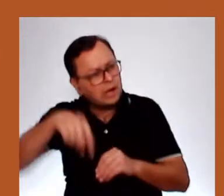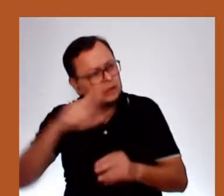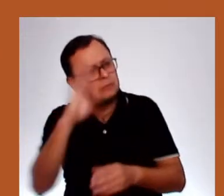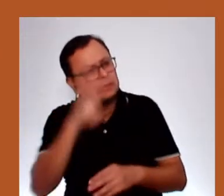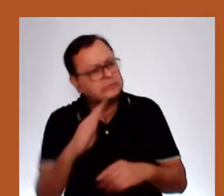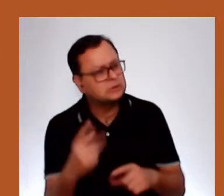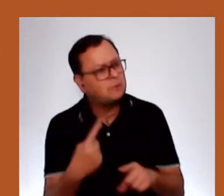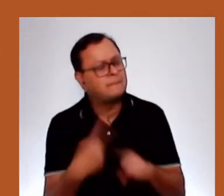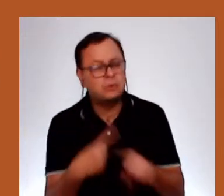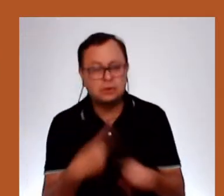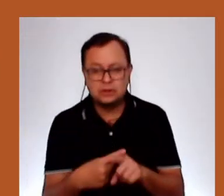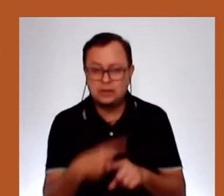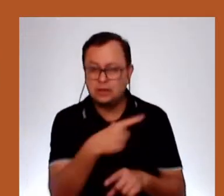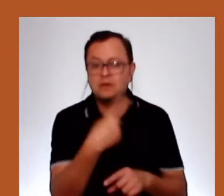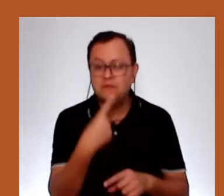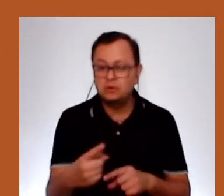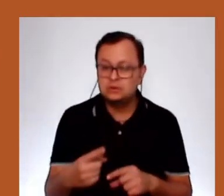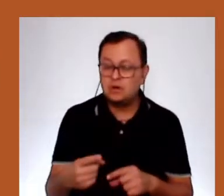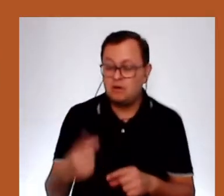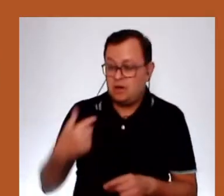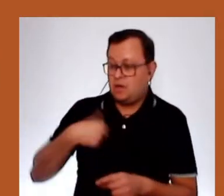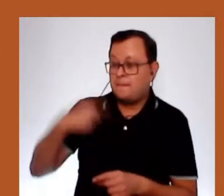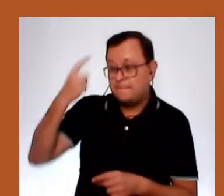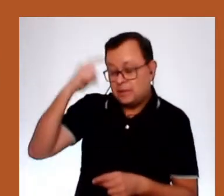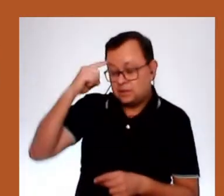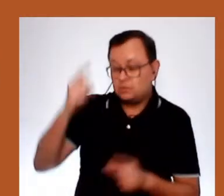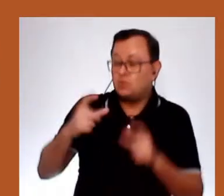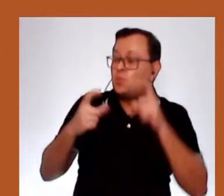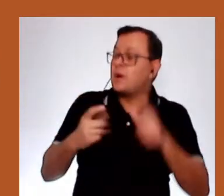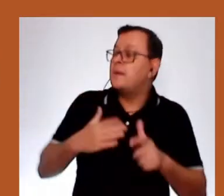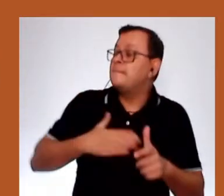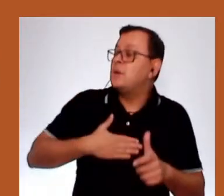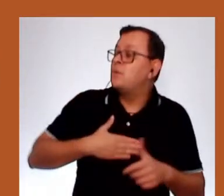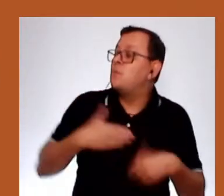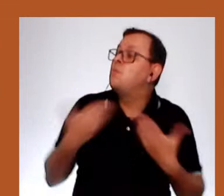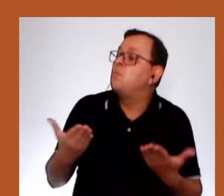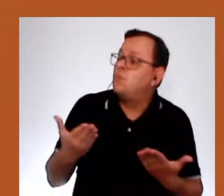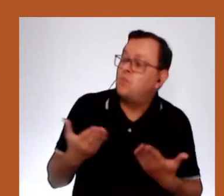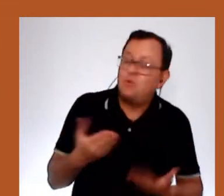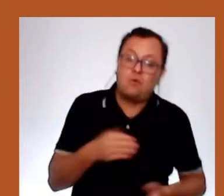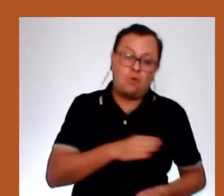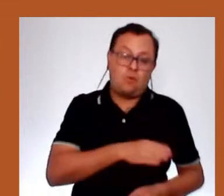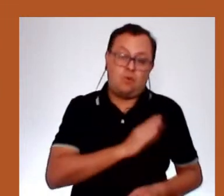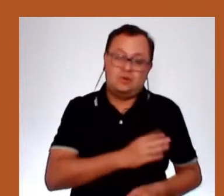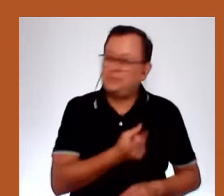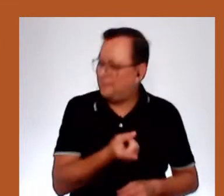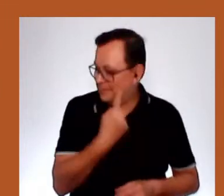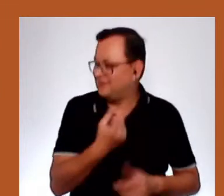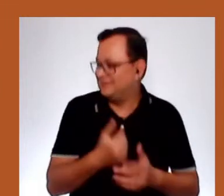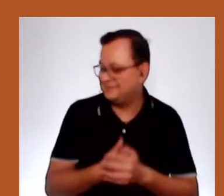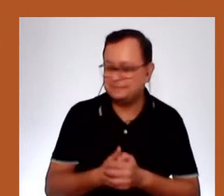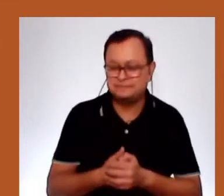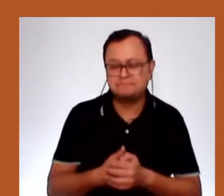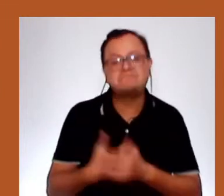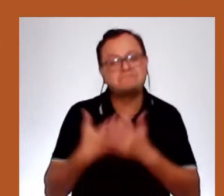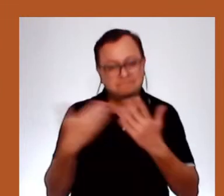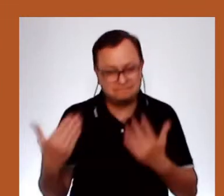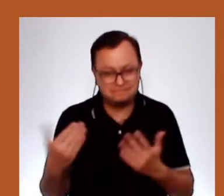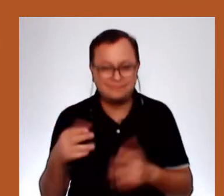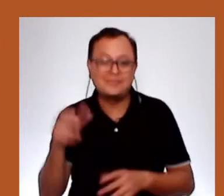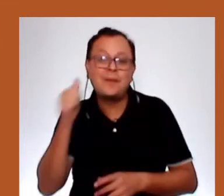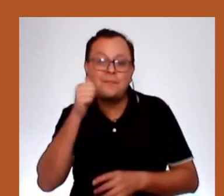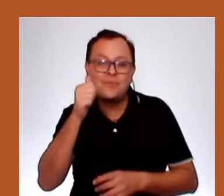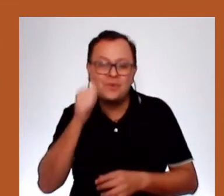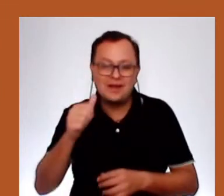seu coração está. Então, eu acho que para a terapeuta ocupacional, quando ela volta, é porque o lugar